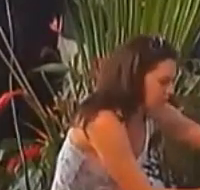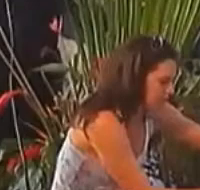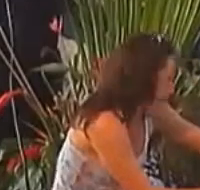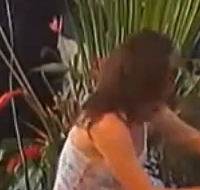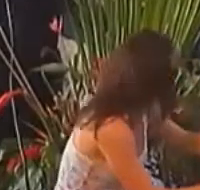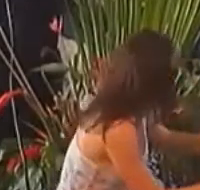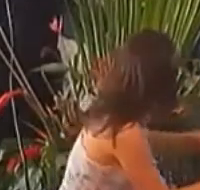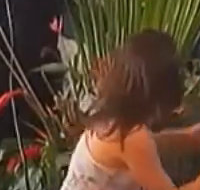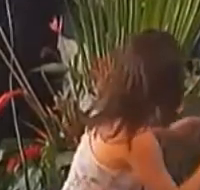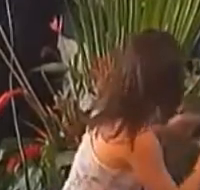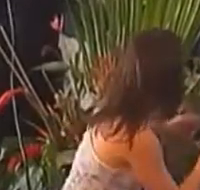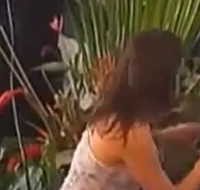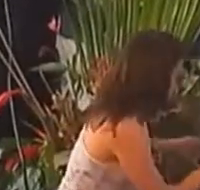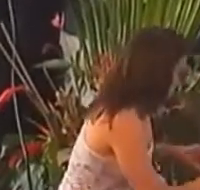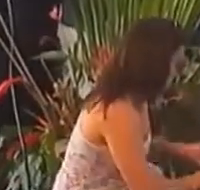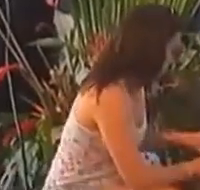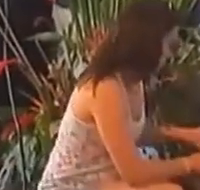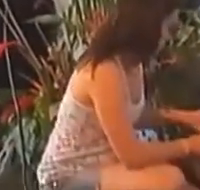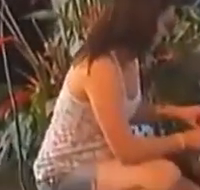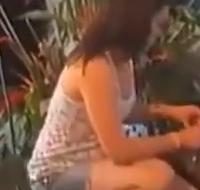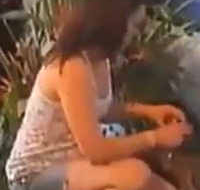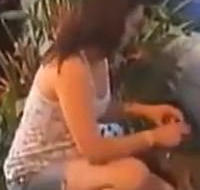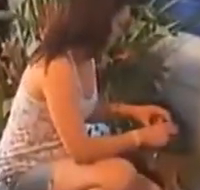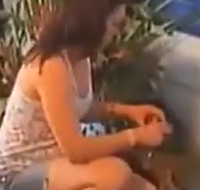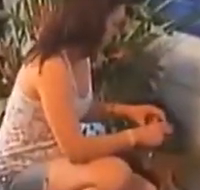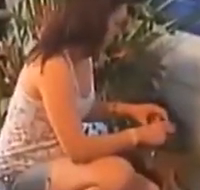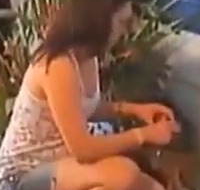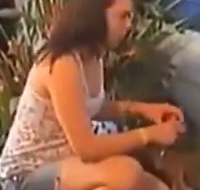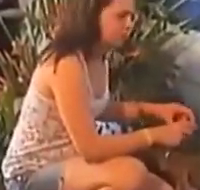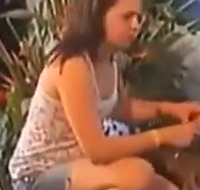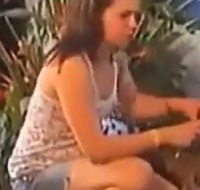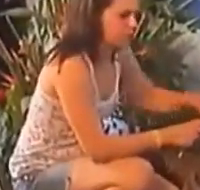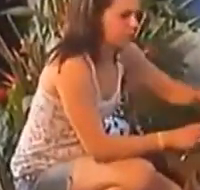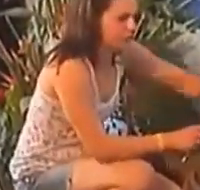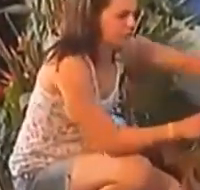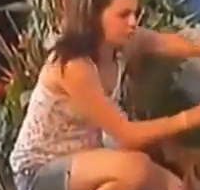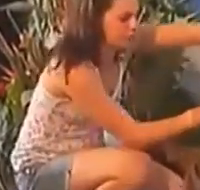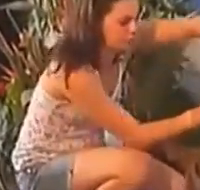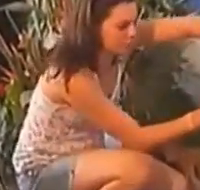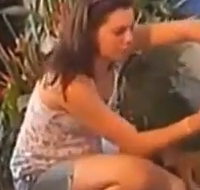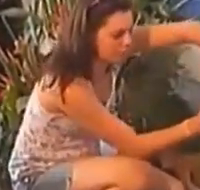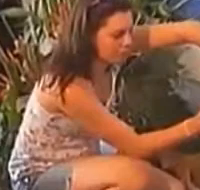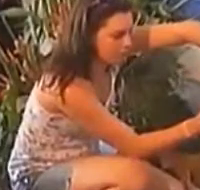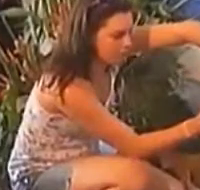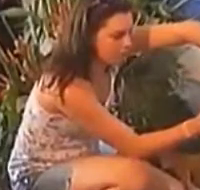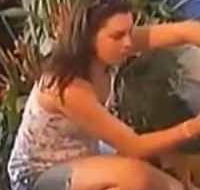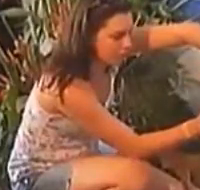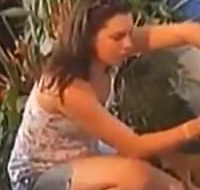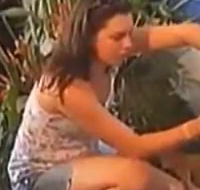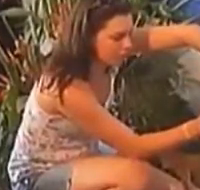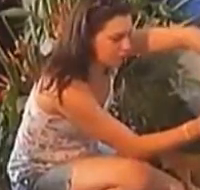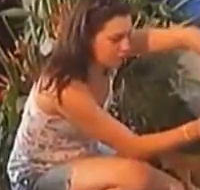que gostaria de compartilhar aquilo que refletiu. Por favor, chegue aqui na frente, do meu lado.